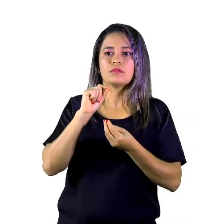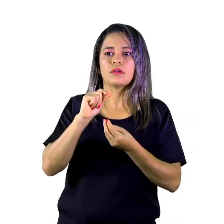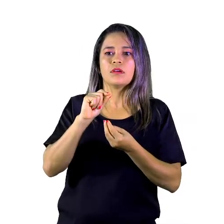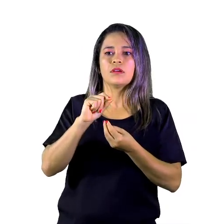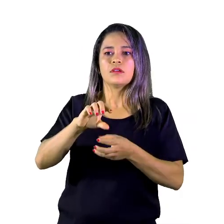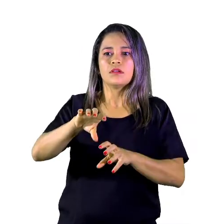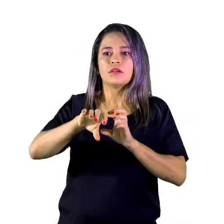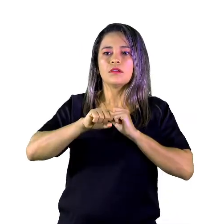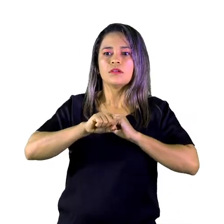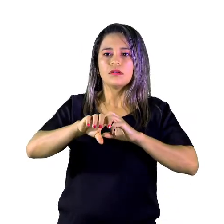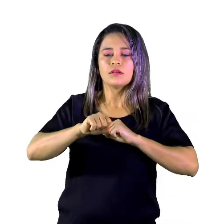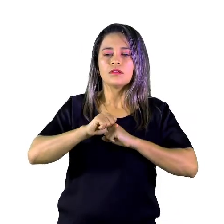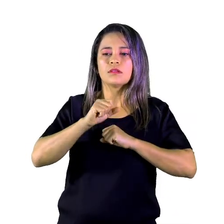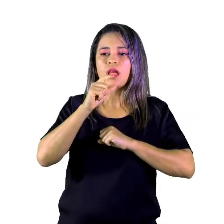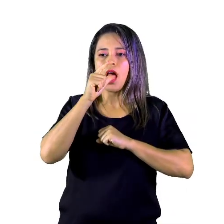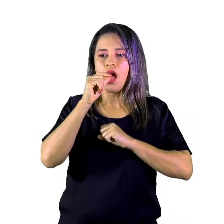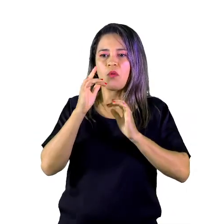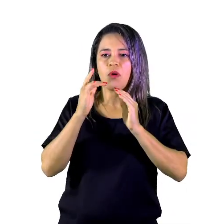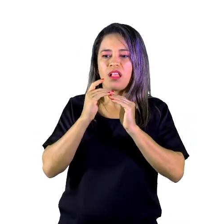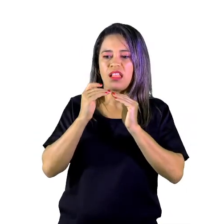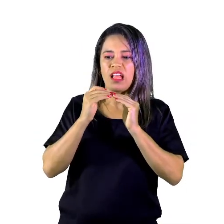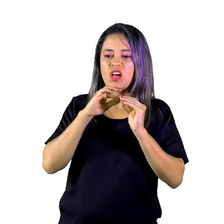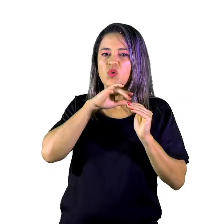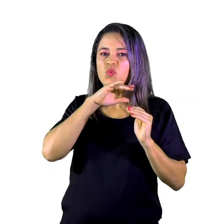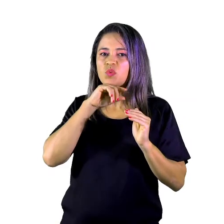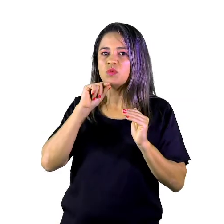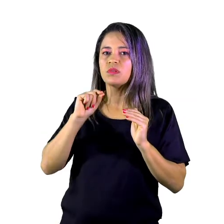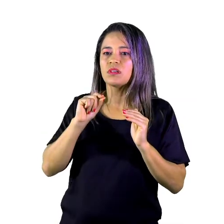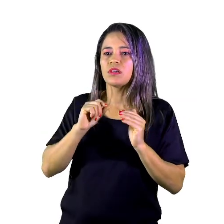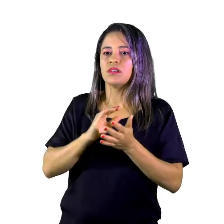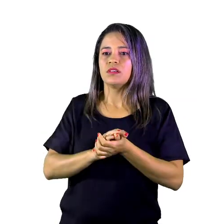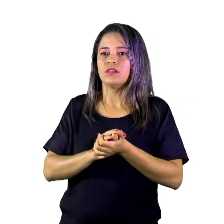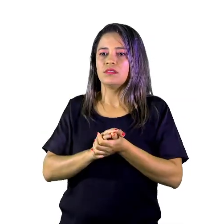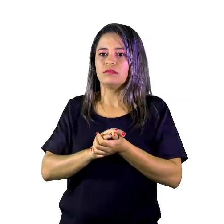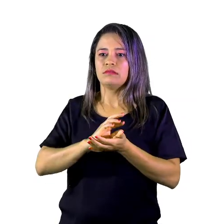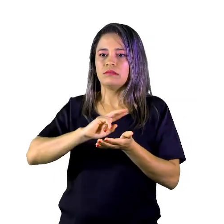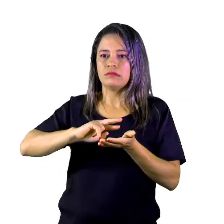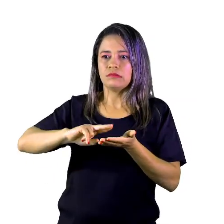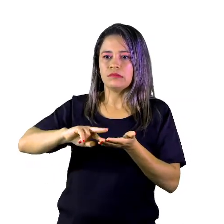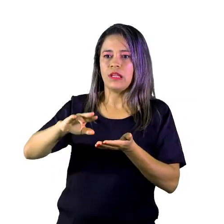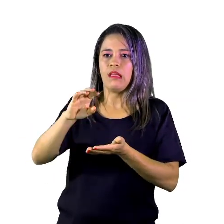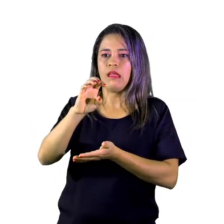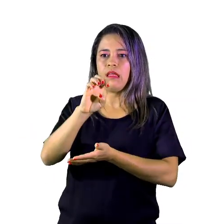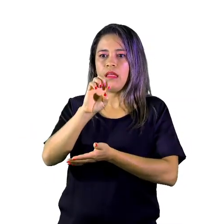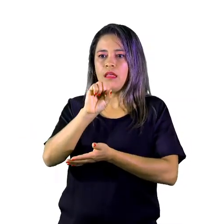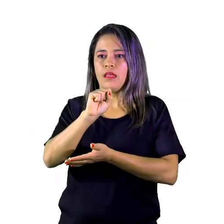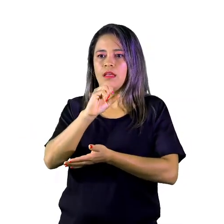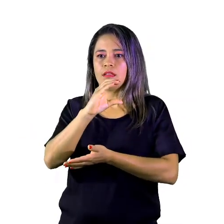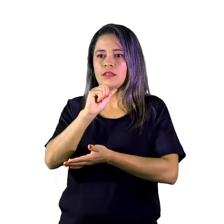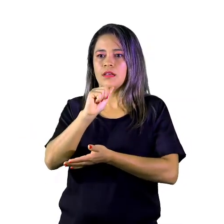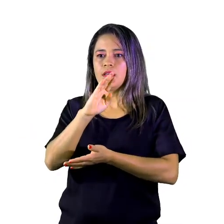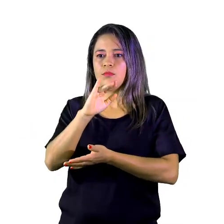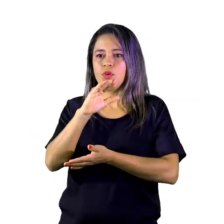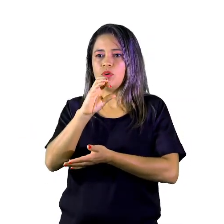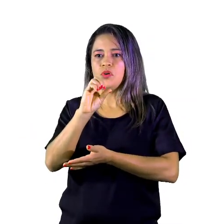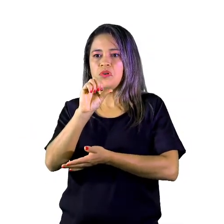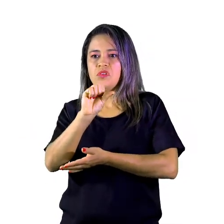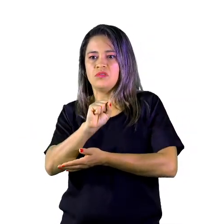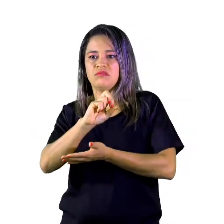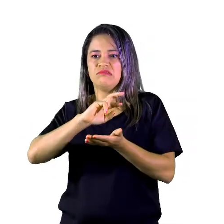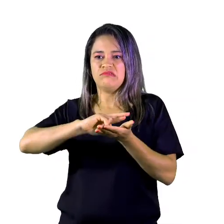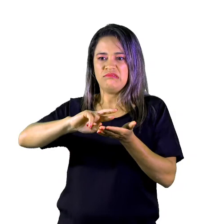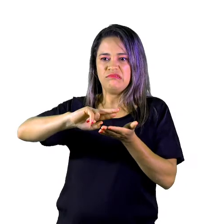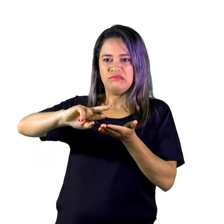quando a gente tem contato com a água contaminada, como tracoma, escabiose, verminoses, esquistossomose. E